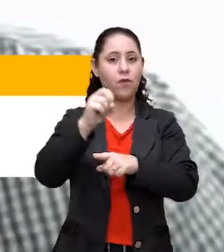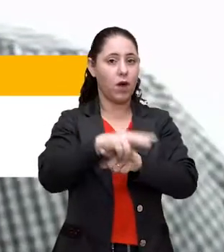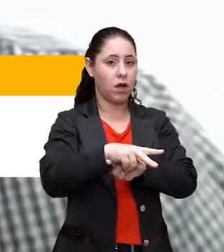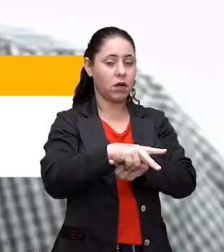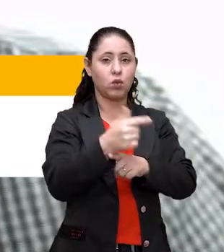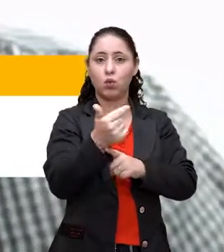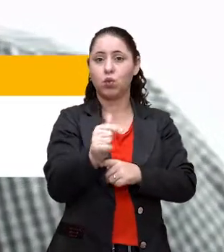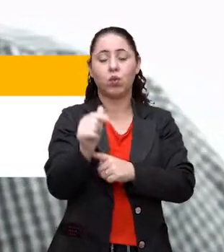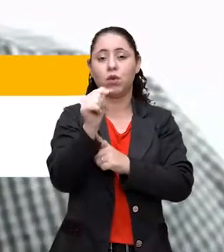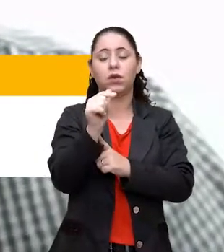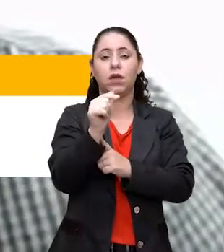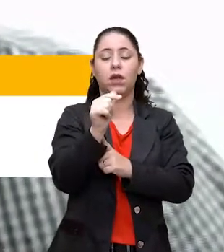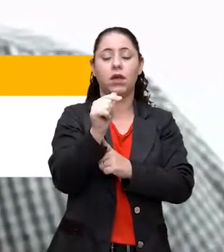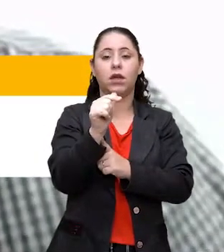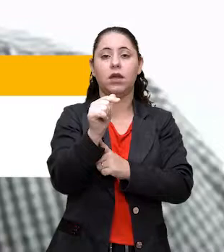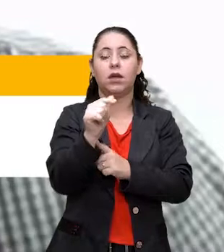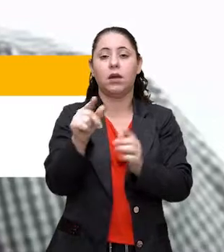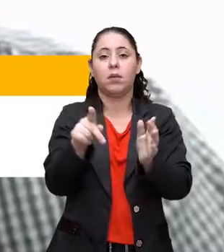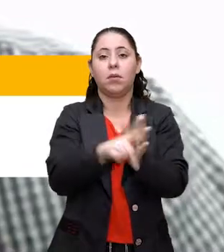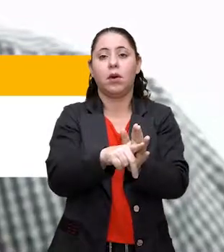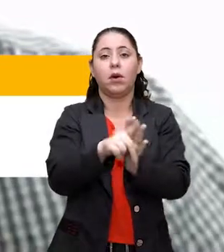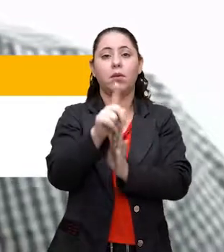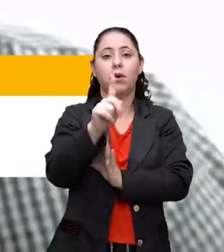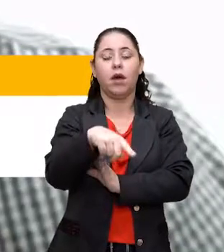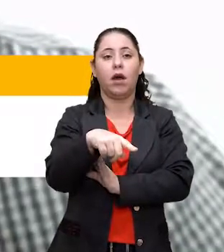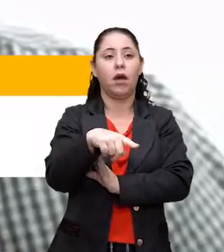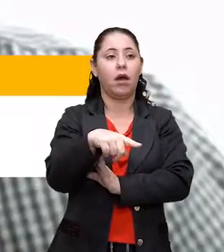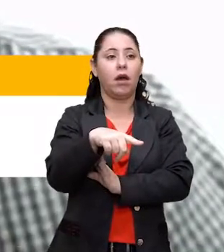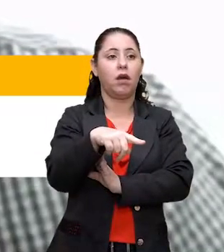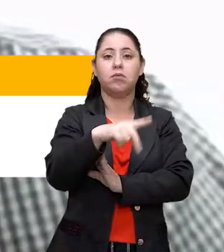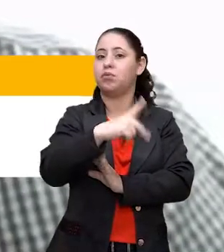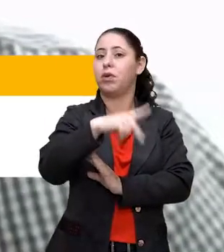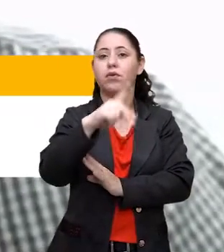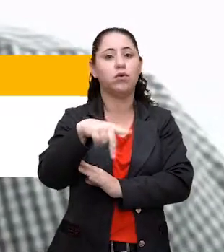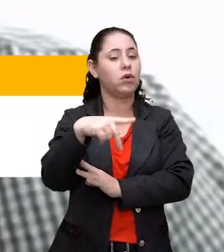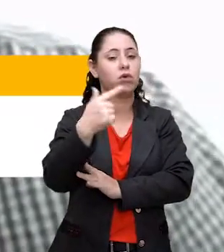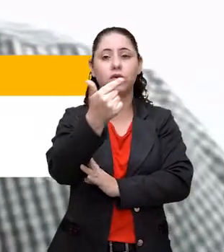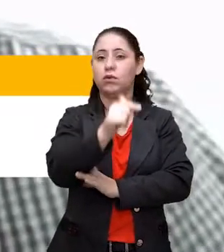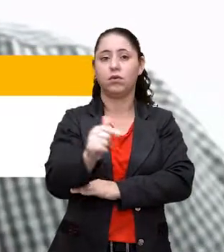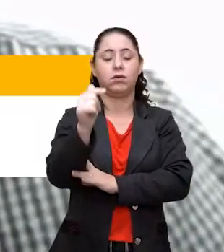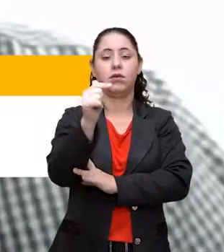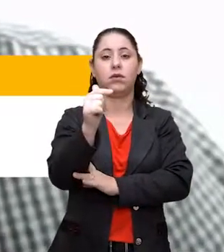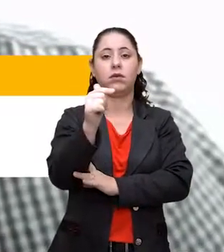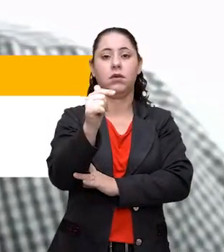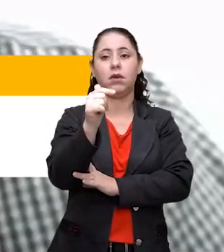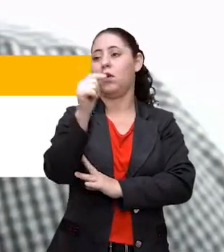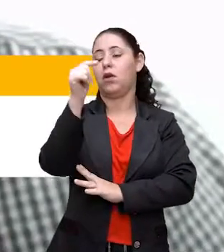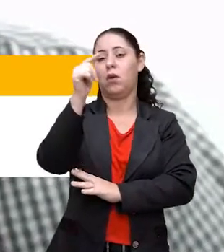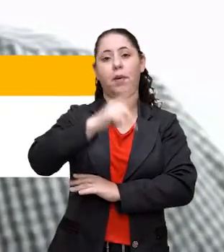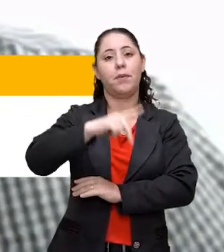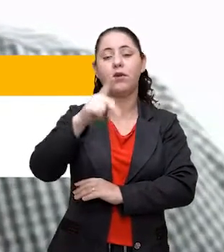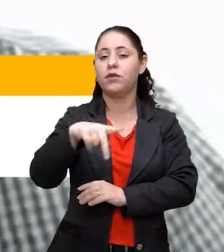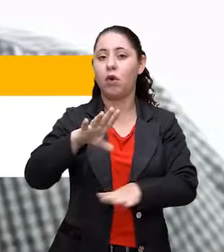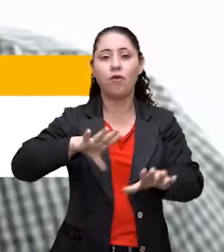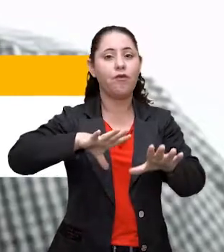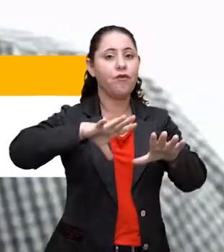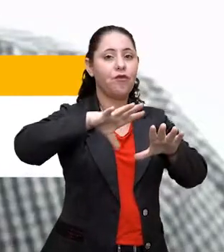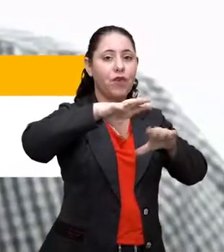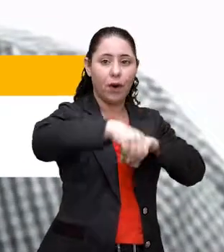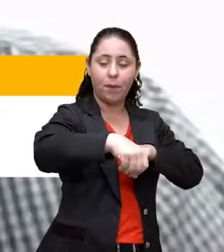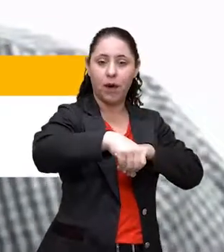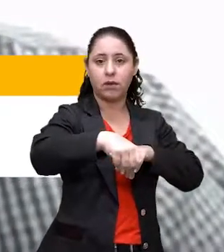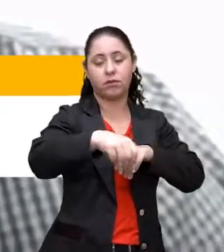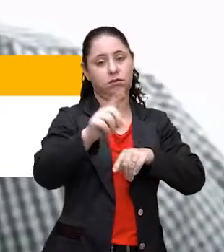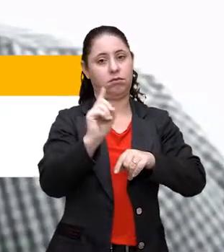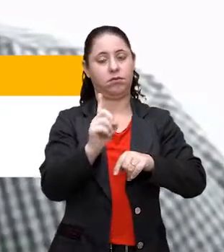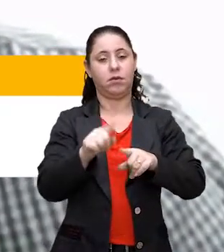advogado, por exemplo, que não tem habilitação, né, em licenciatura, e ele não é um professor